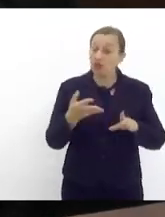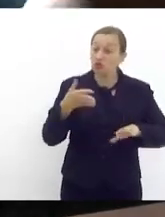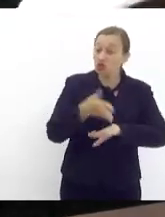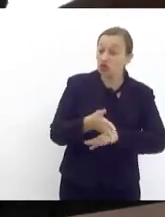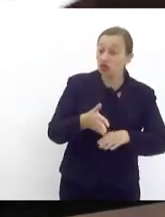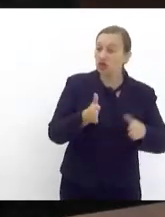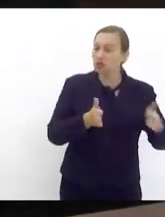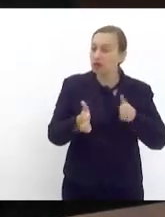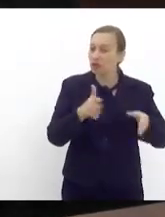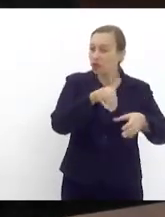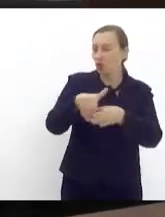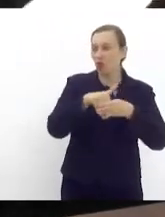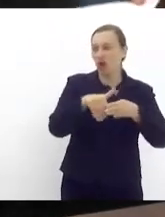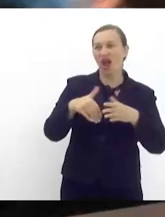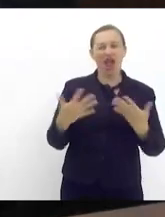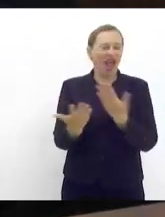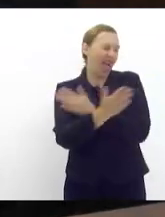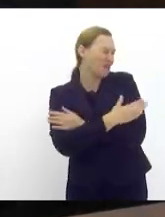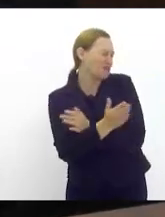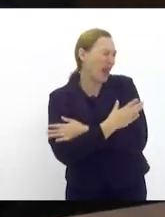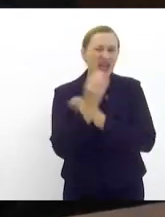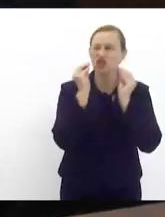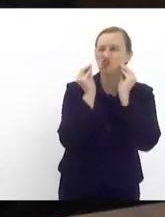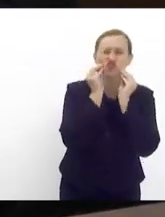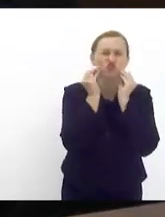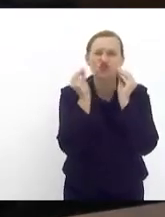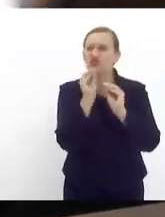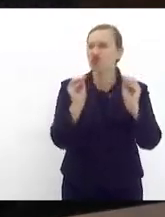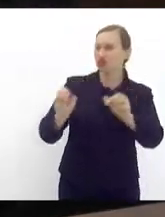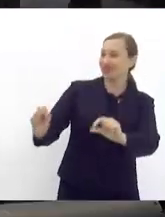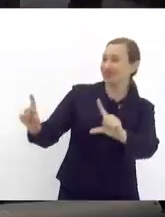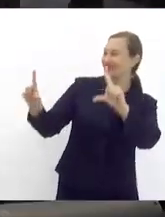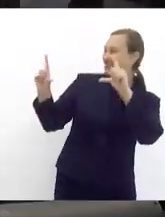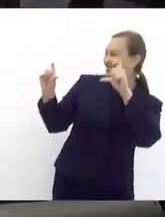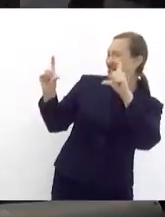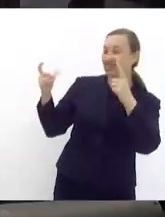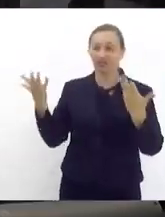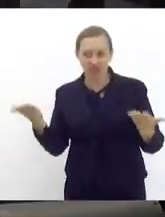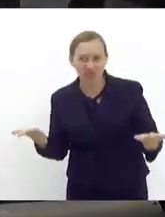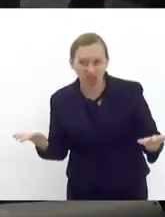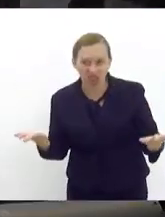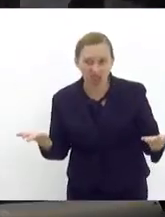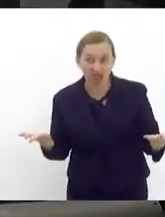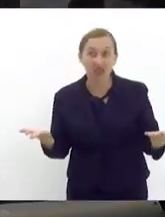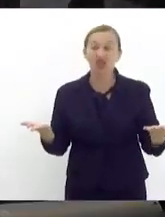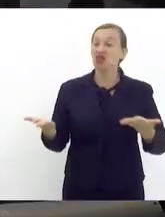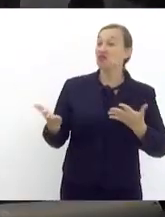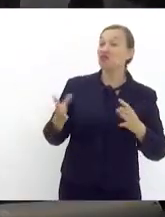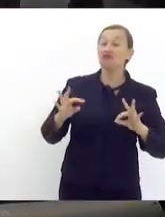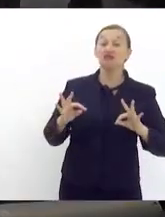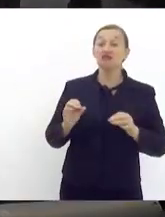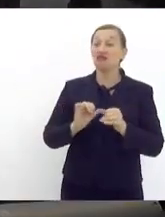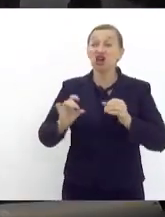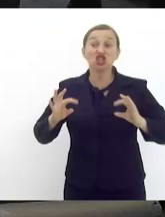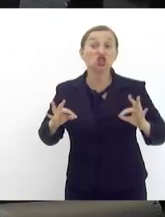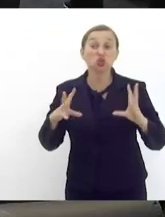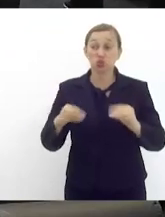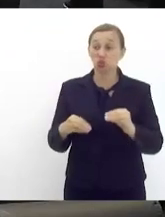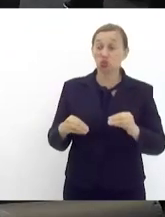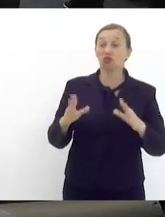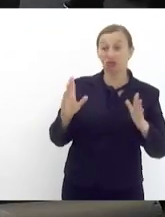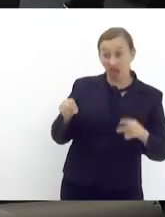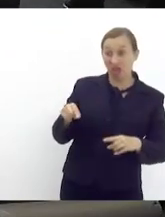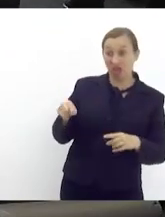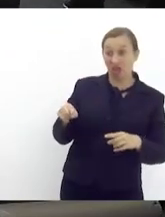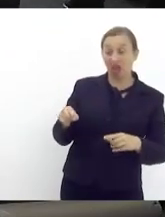campanha, ah, na campanha abraça, beija, tira foto, não é isso? Faz uma uê danado.